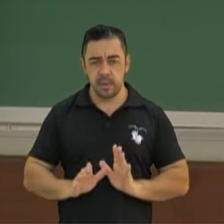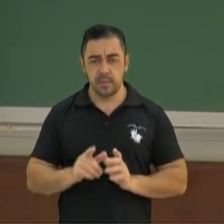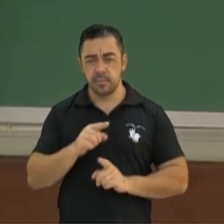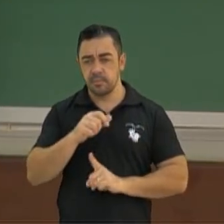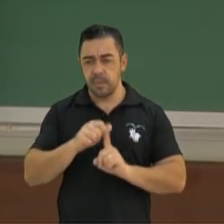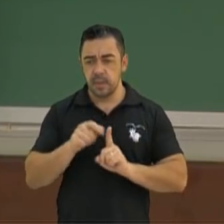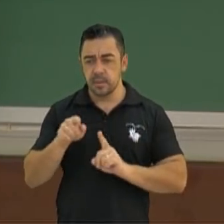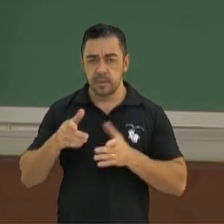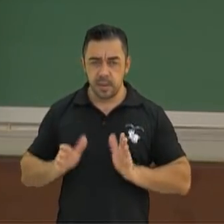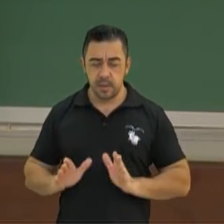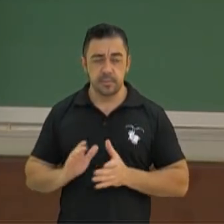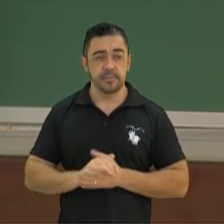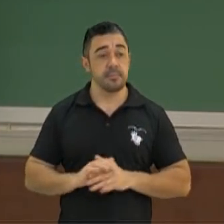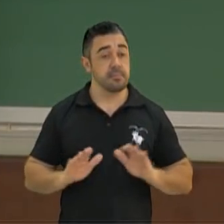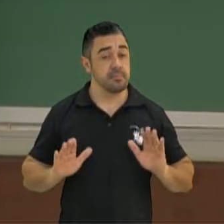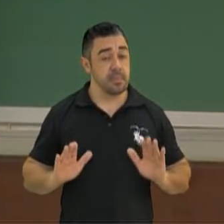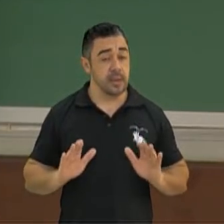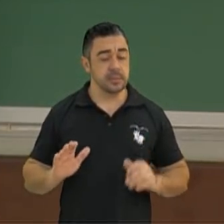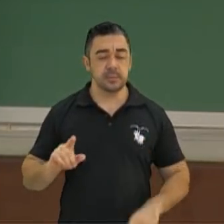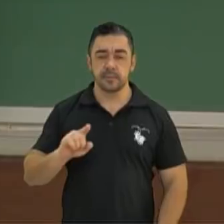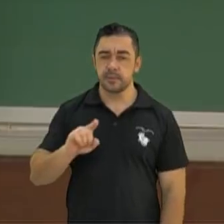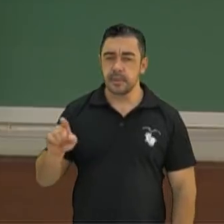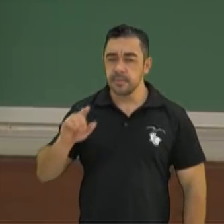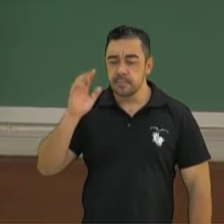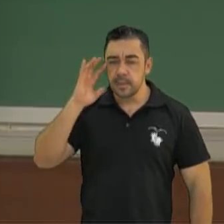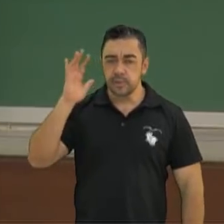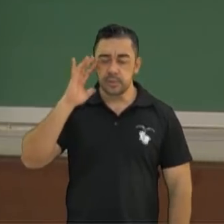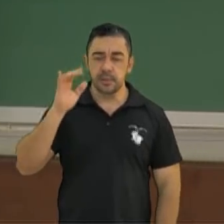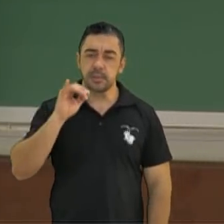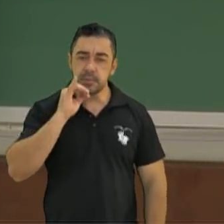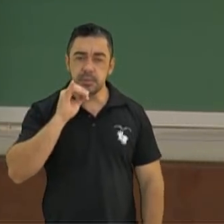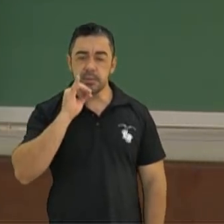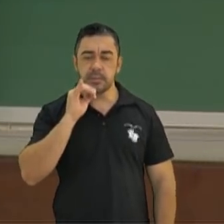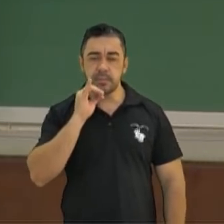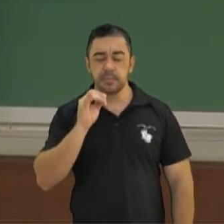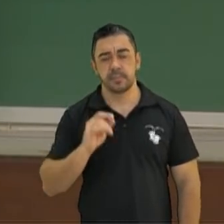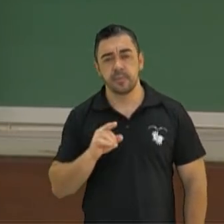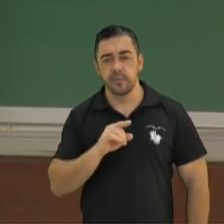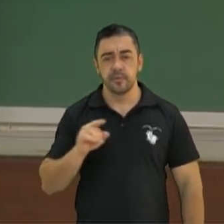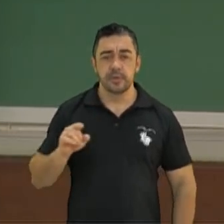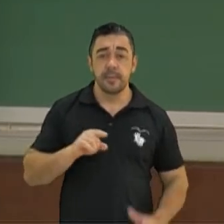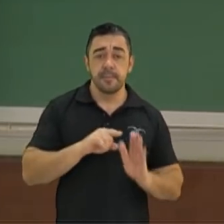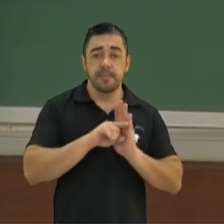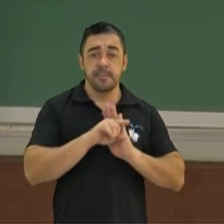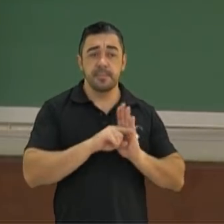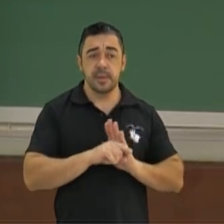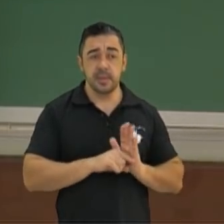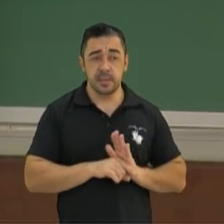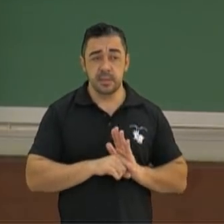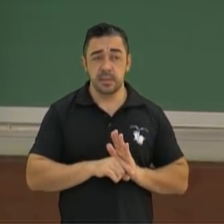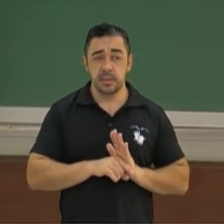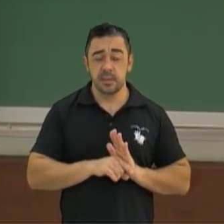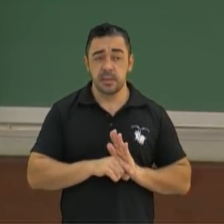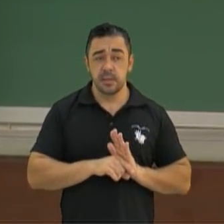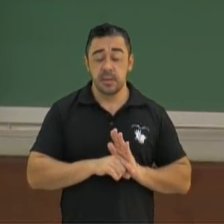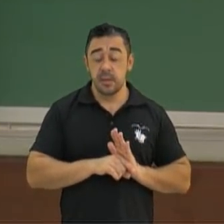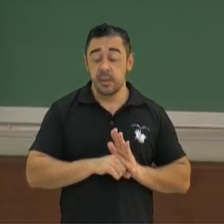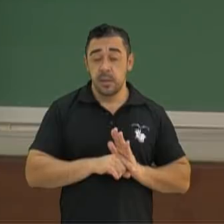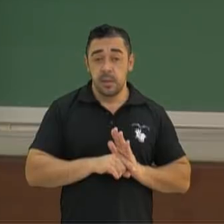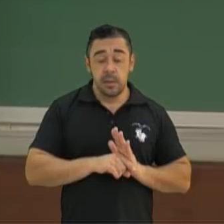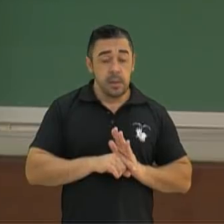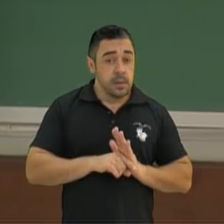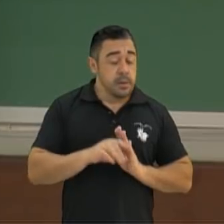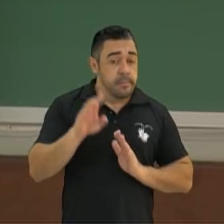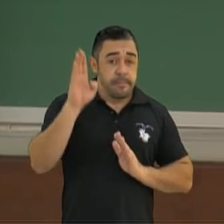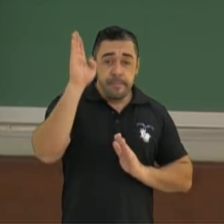ok? Agora, imagine que você tenha que fazer essa pesquisa com toda a